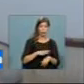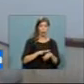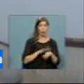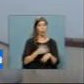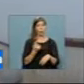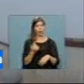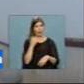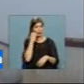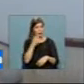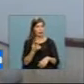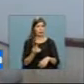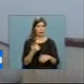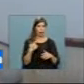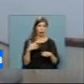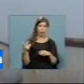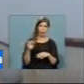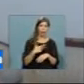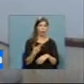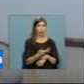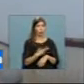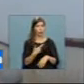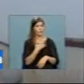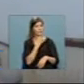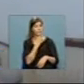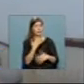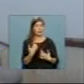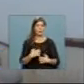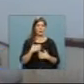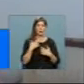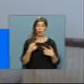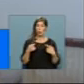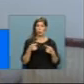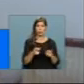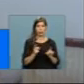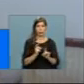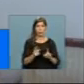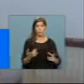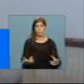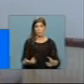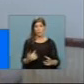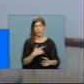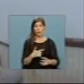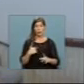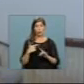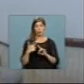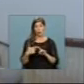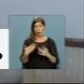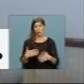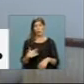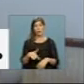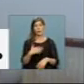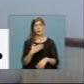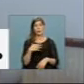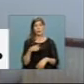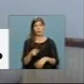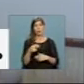da Troika, tiveram muito receio e não investiram. Nós este ano vamos ter cerca de 7 mil licenças